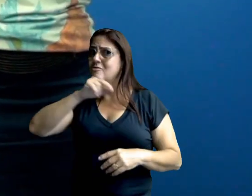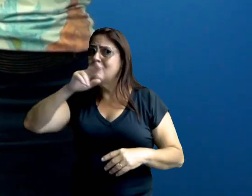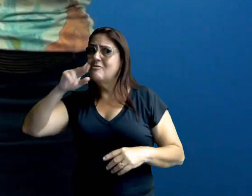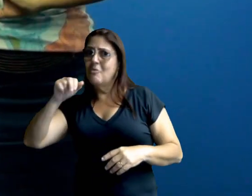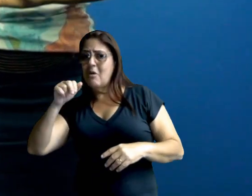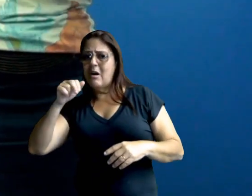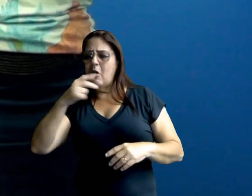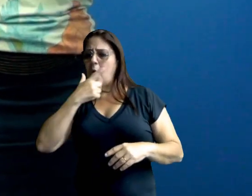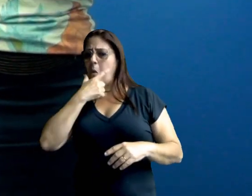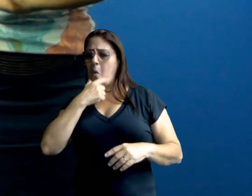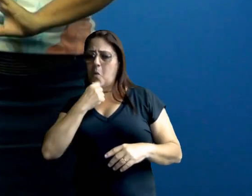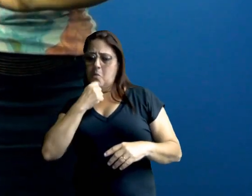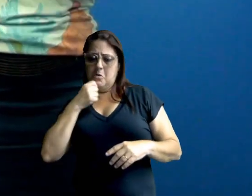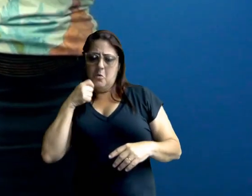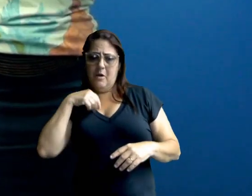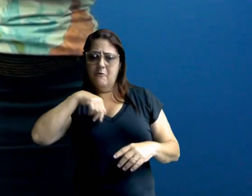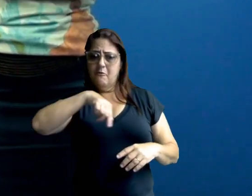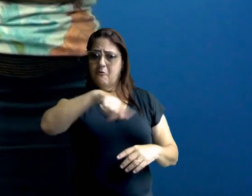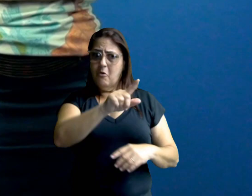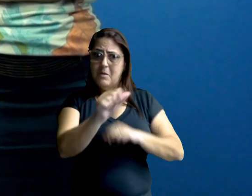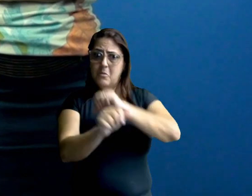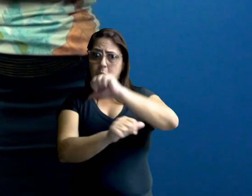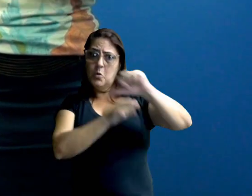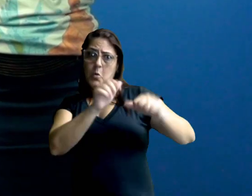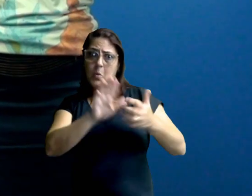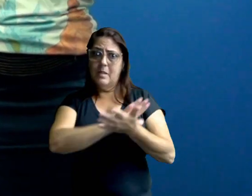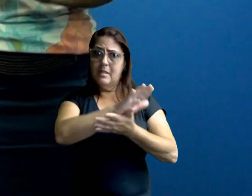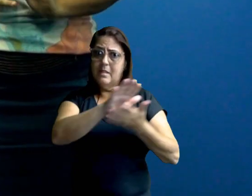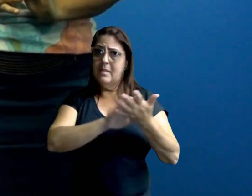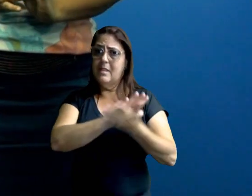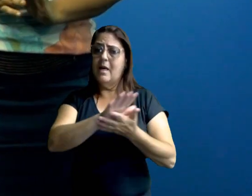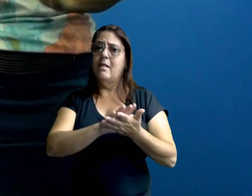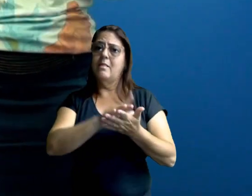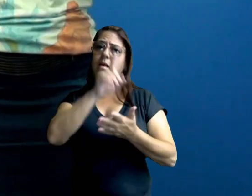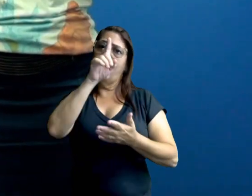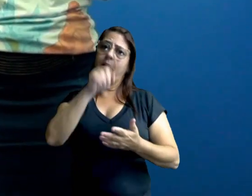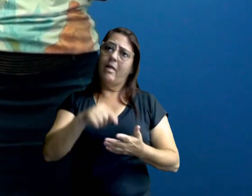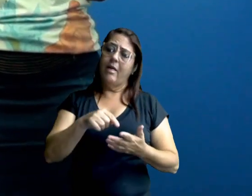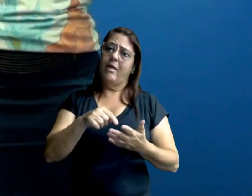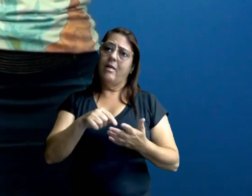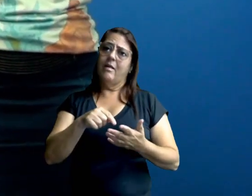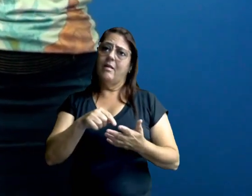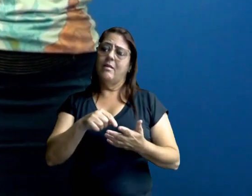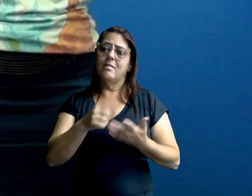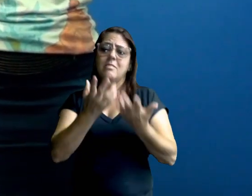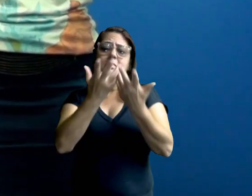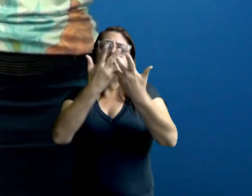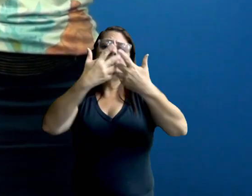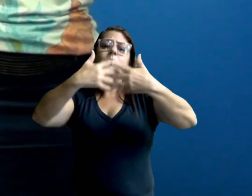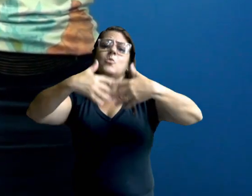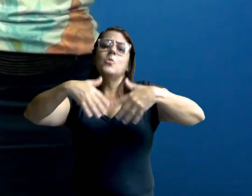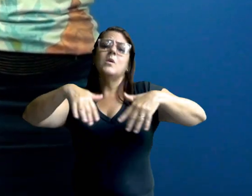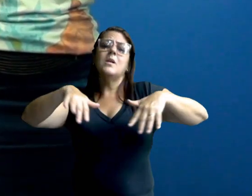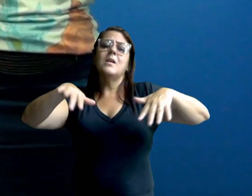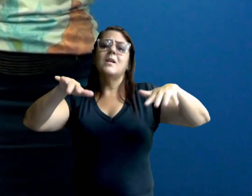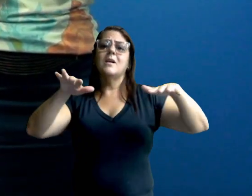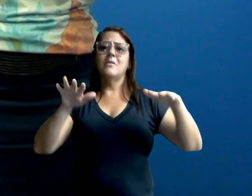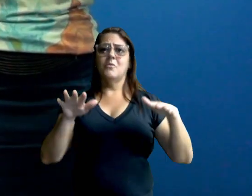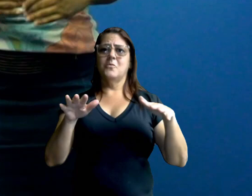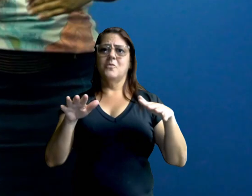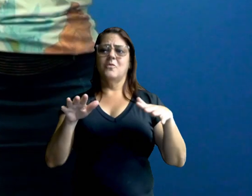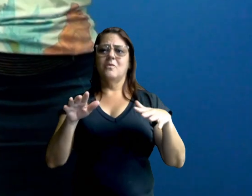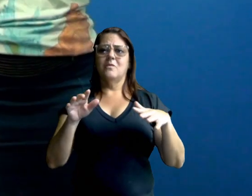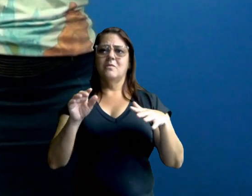homem não tocou, não transformou, não mudou nada do lugar, então essa paisagem é uma paisagem natural, ou seja, ela